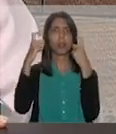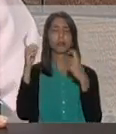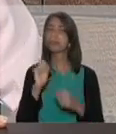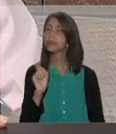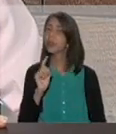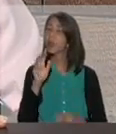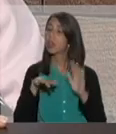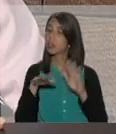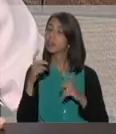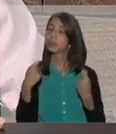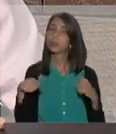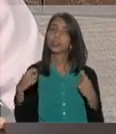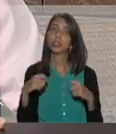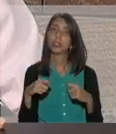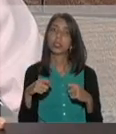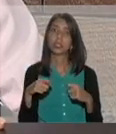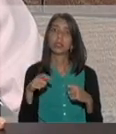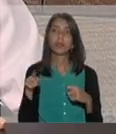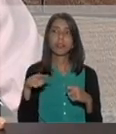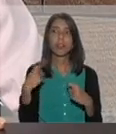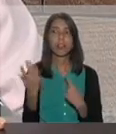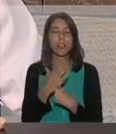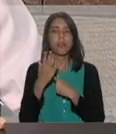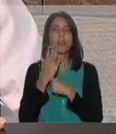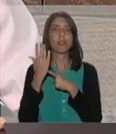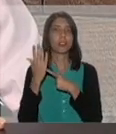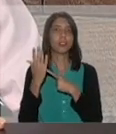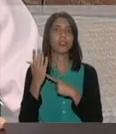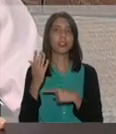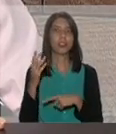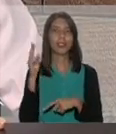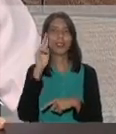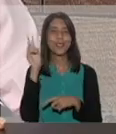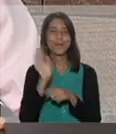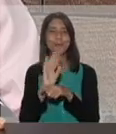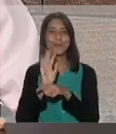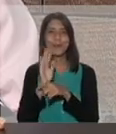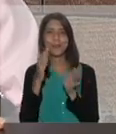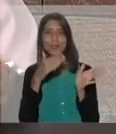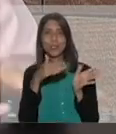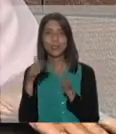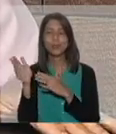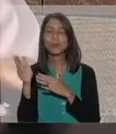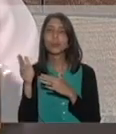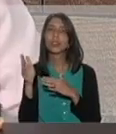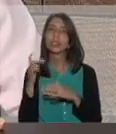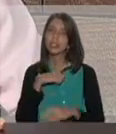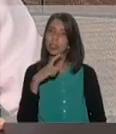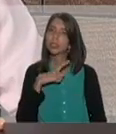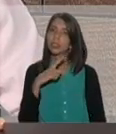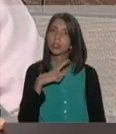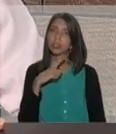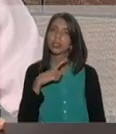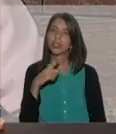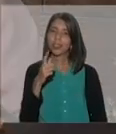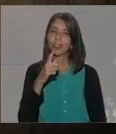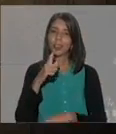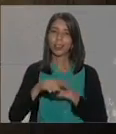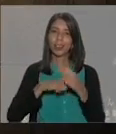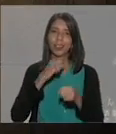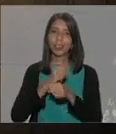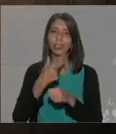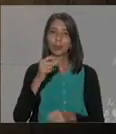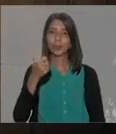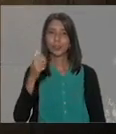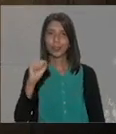apologia da violência? Não. Às vezes é necessário. Você tem que se defender. Nós fizemos um filme sobre a vida do Éder Joffre, que eu